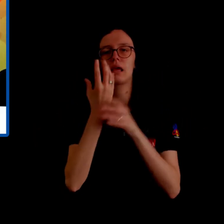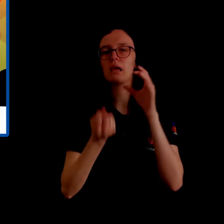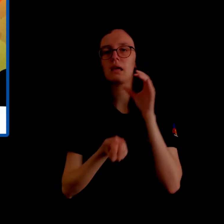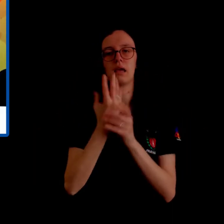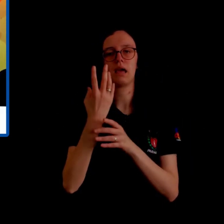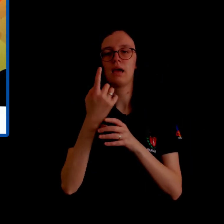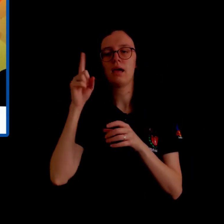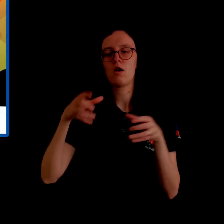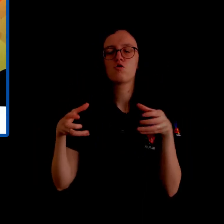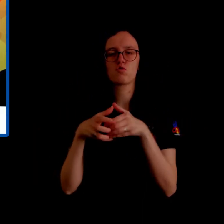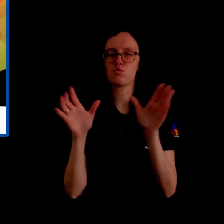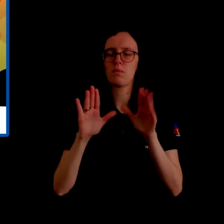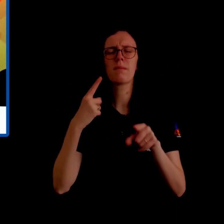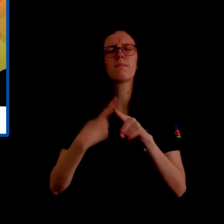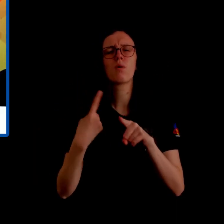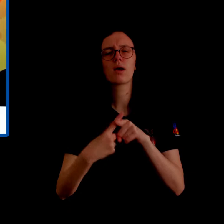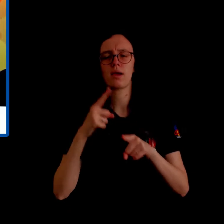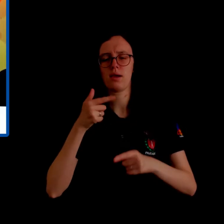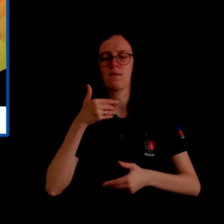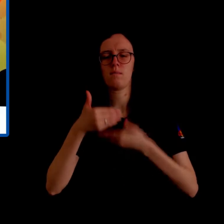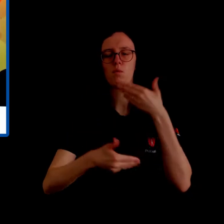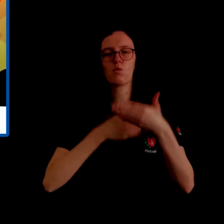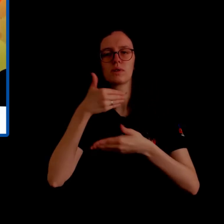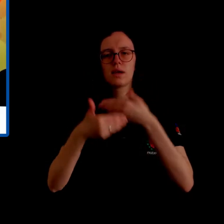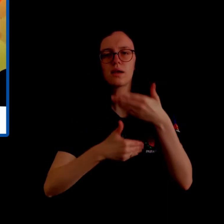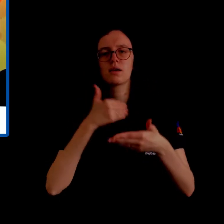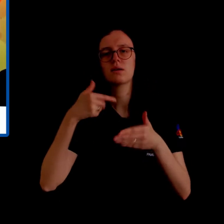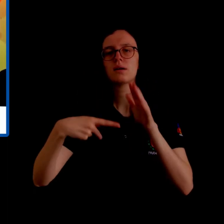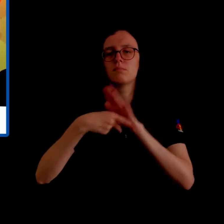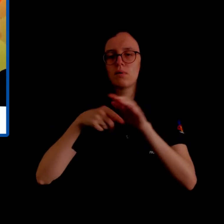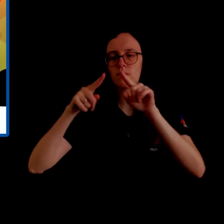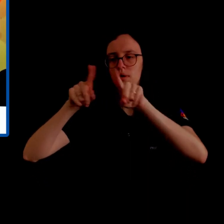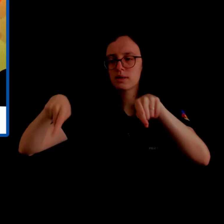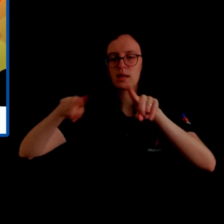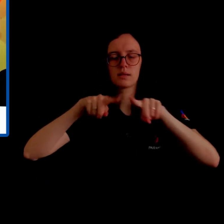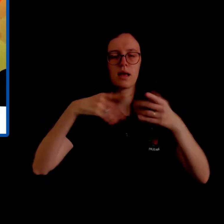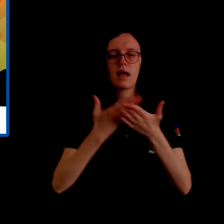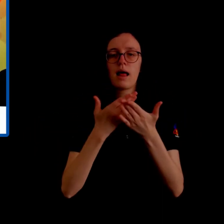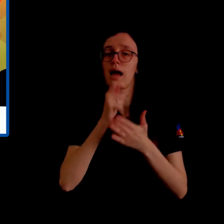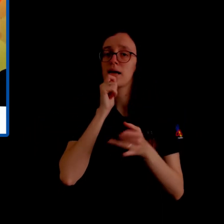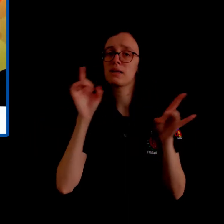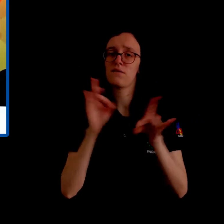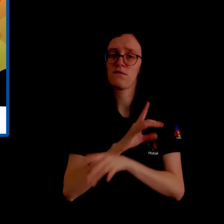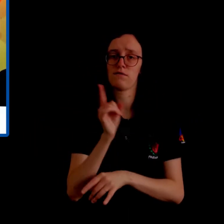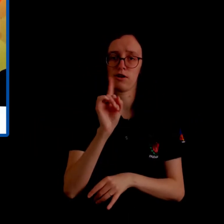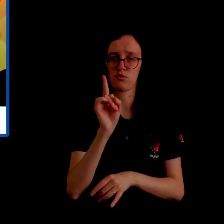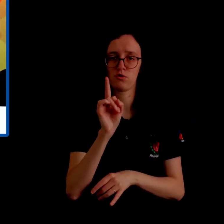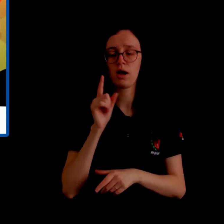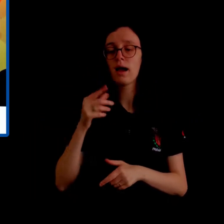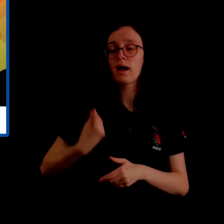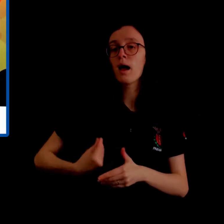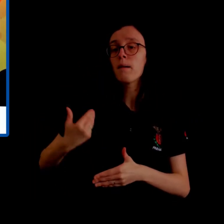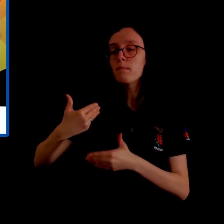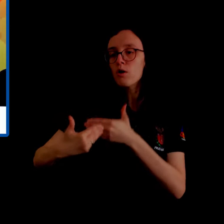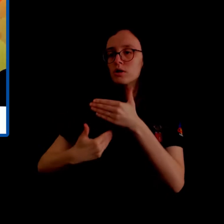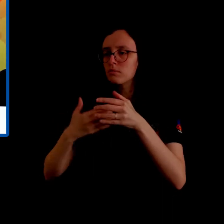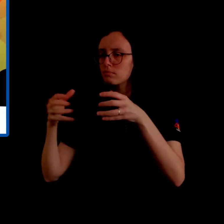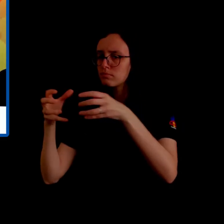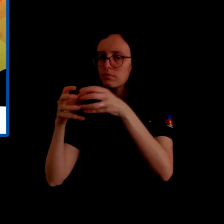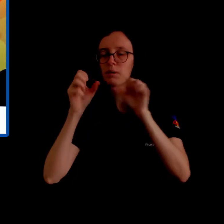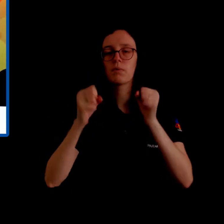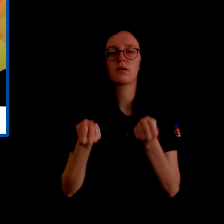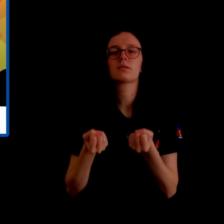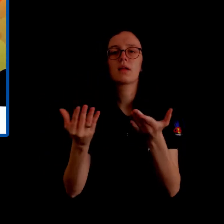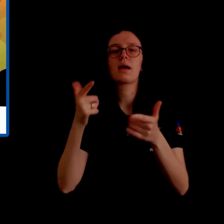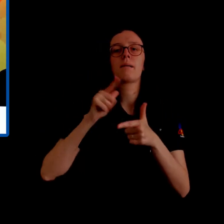Por quê? Porque todo o processo de construção das salas ainda não terminou. E isso pode gerar algum